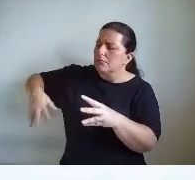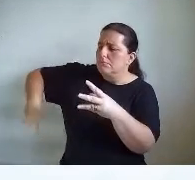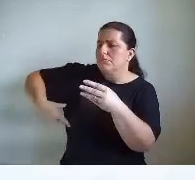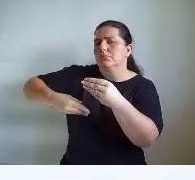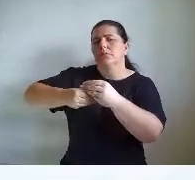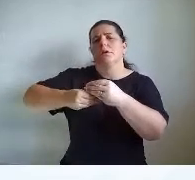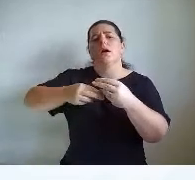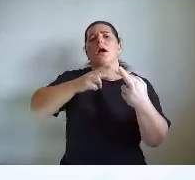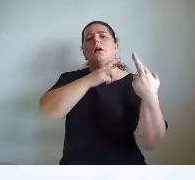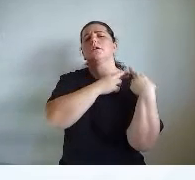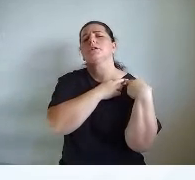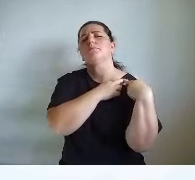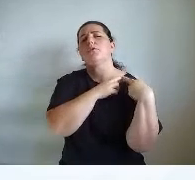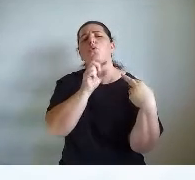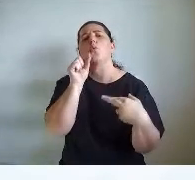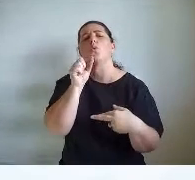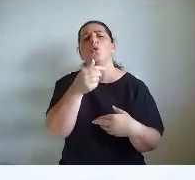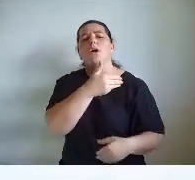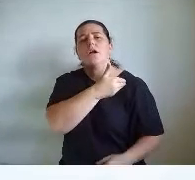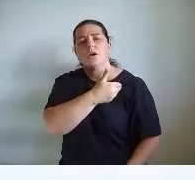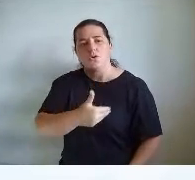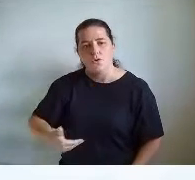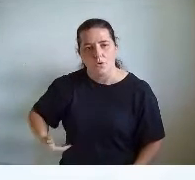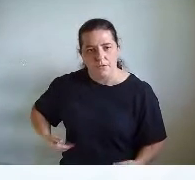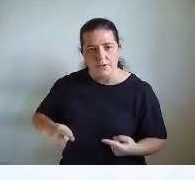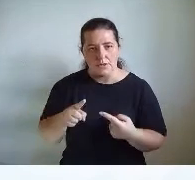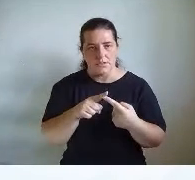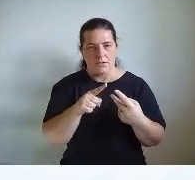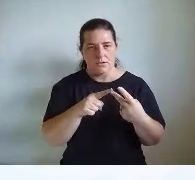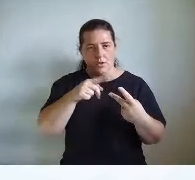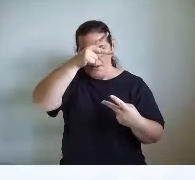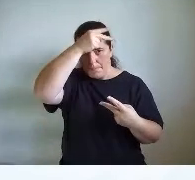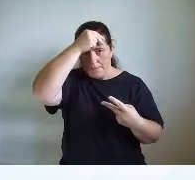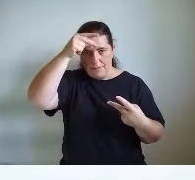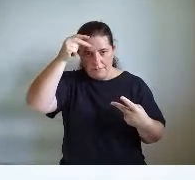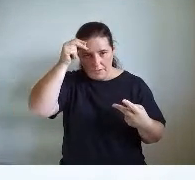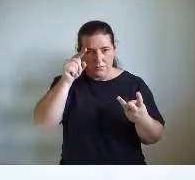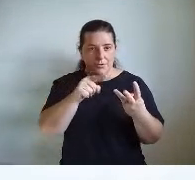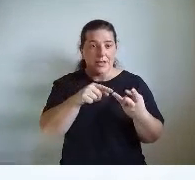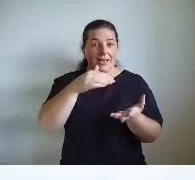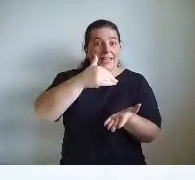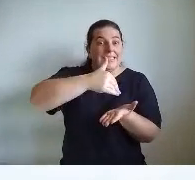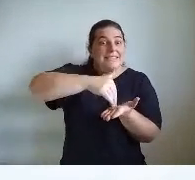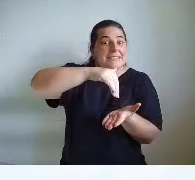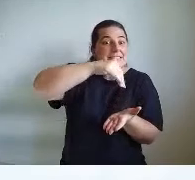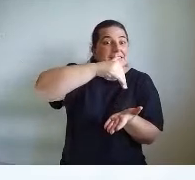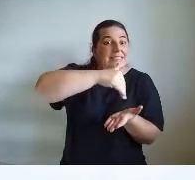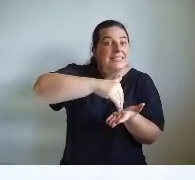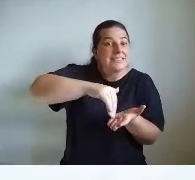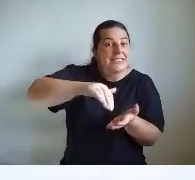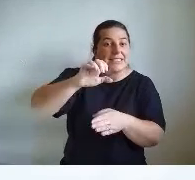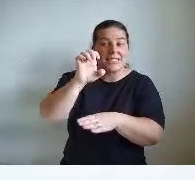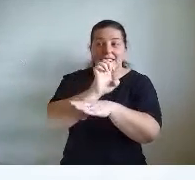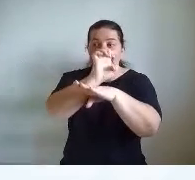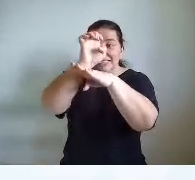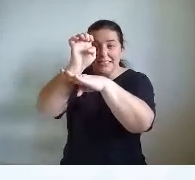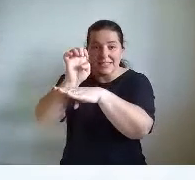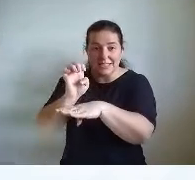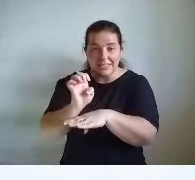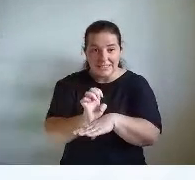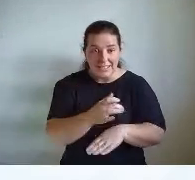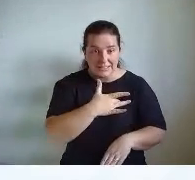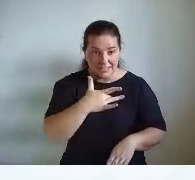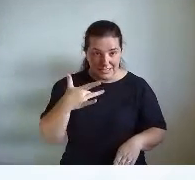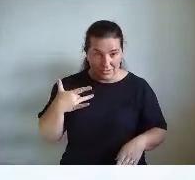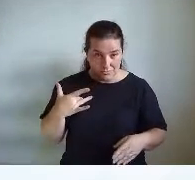governadores, dos prefeitos, dos secretários estaduais de saúde e dos secretários municipais de